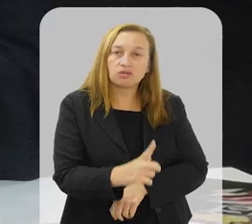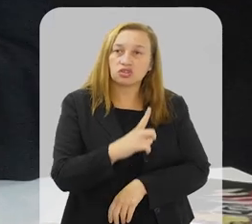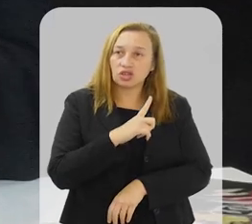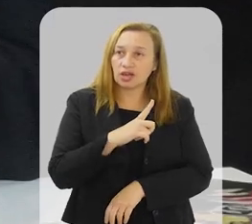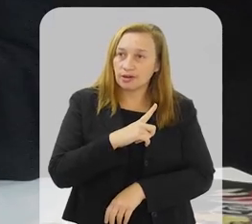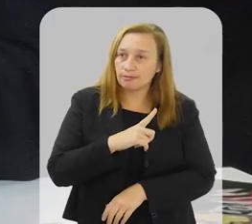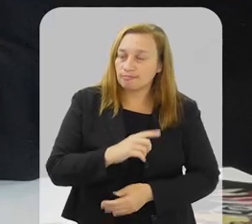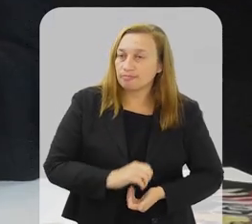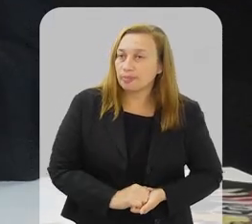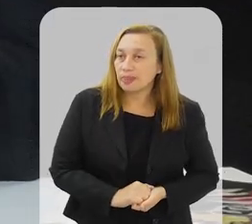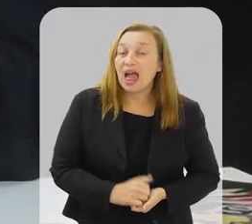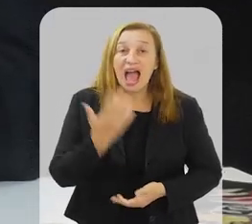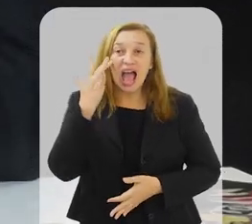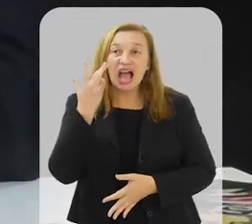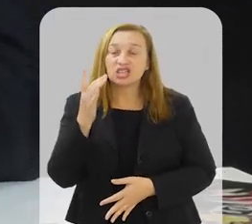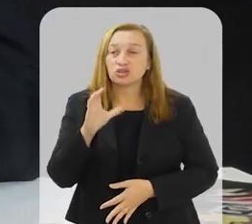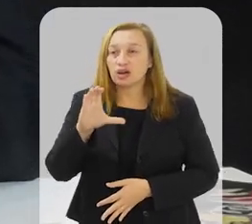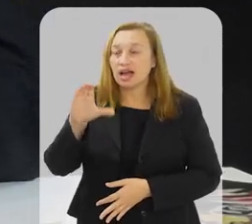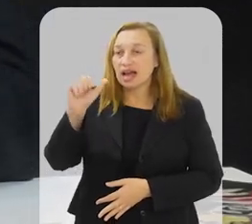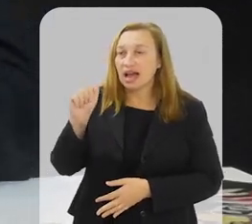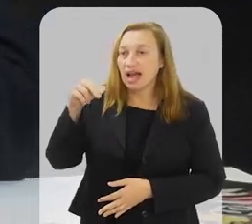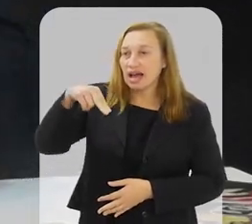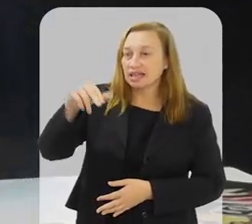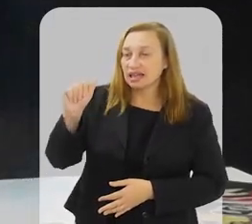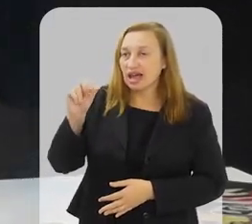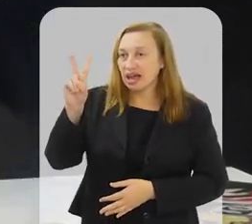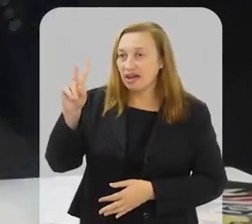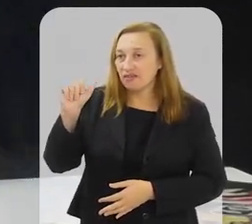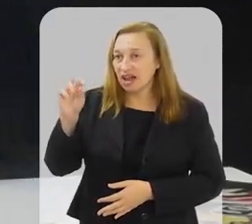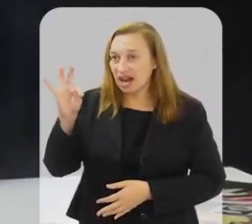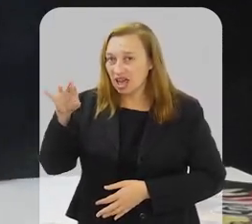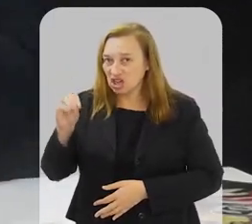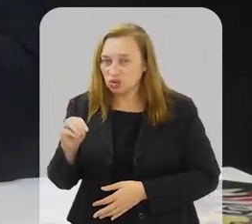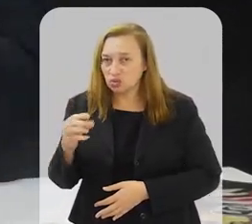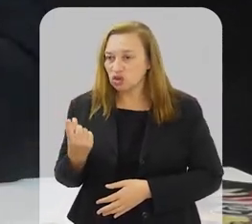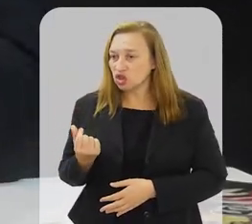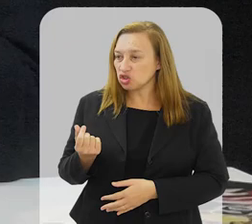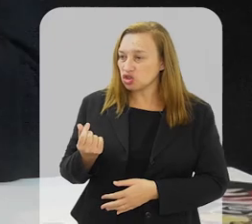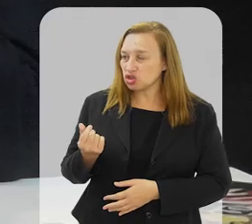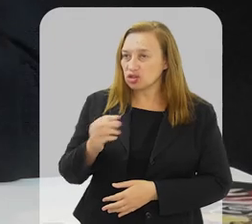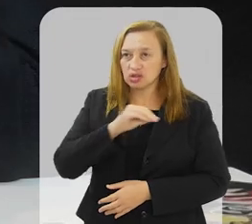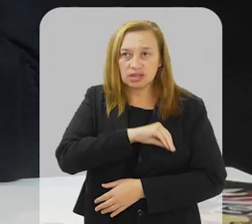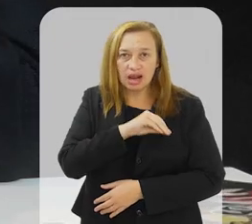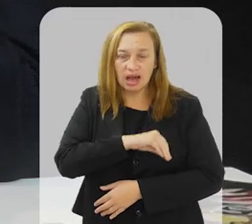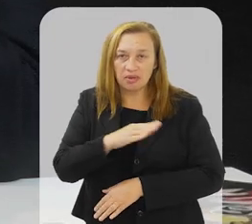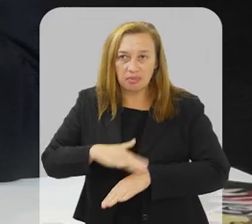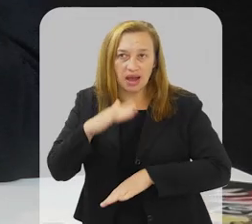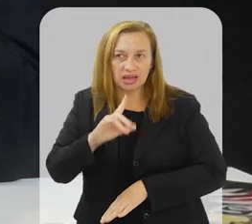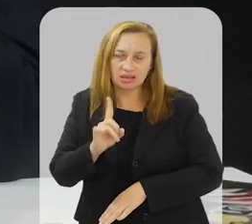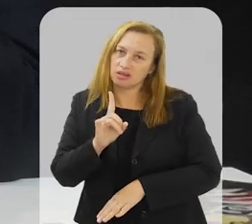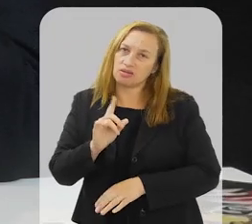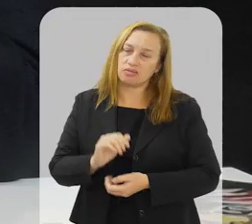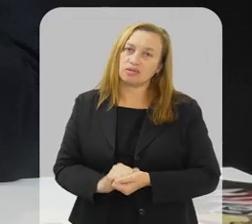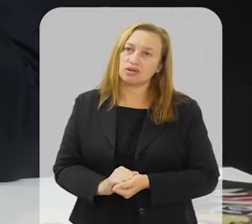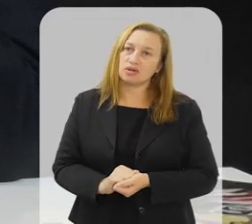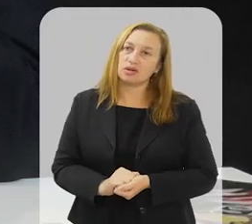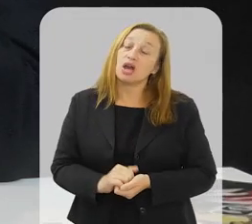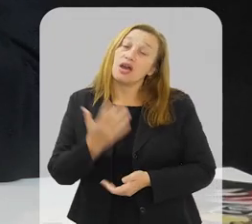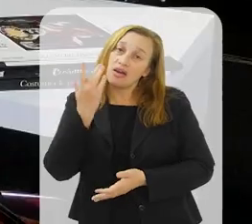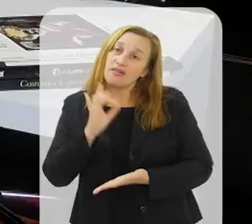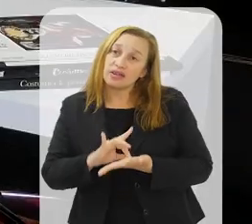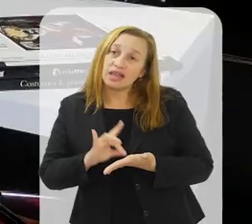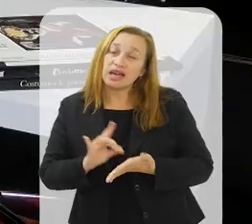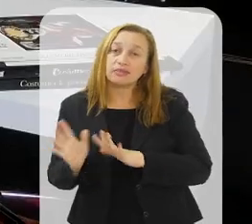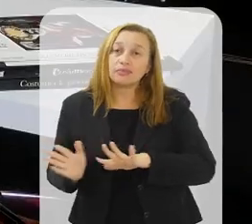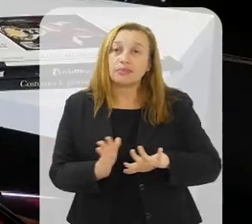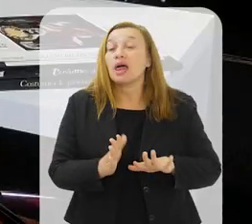tá tá tá carregando e as pessoas acham que o carnavalis é aquele que ganha mais que todo mundo nem sempre é verdade nem sempre nem sempre não